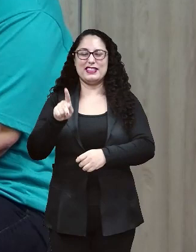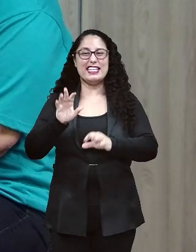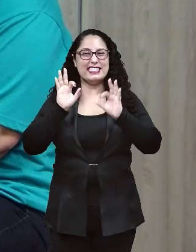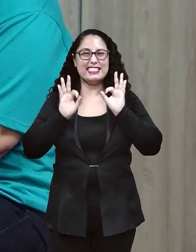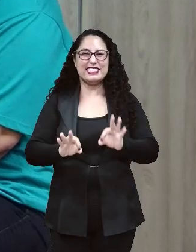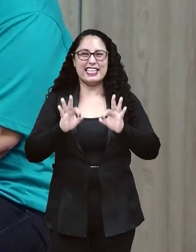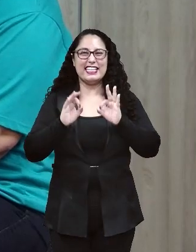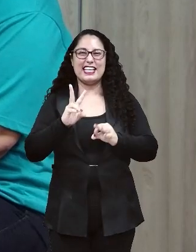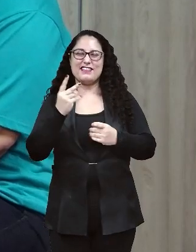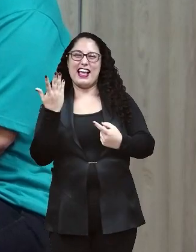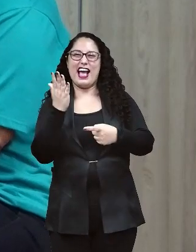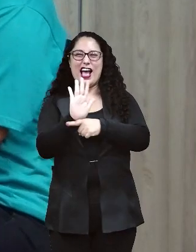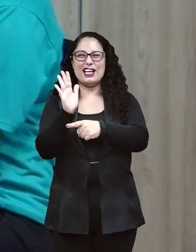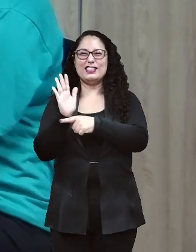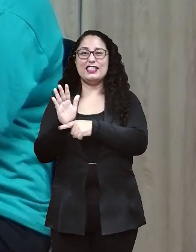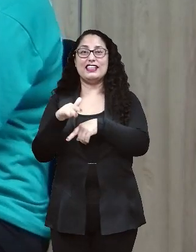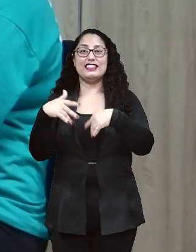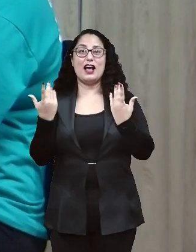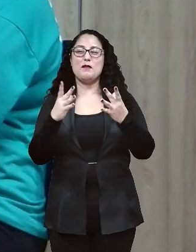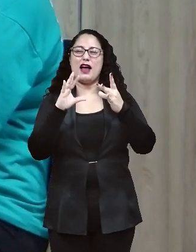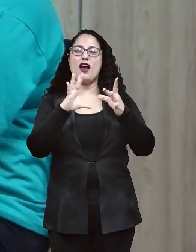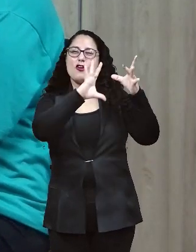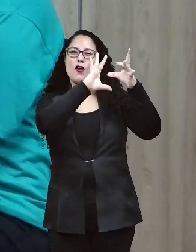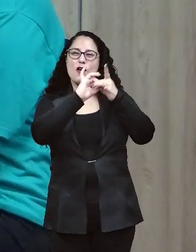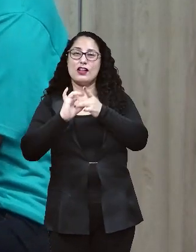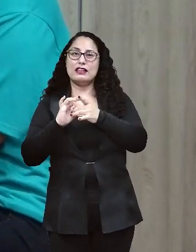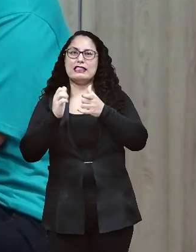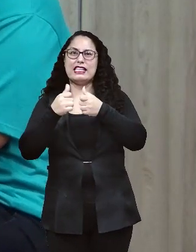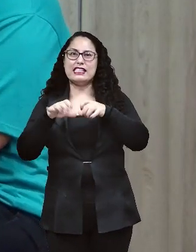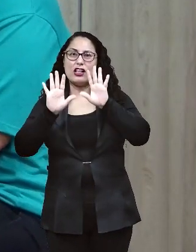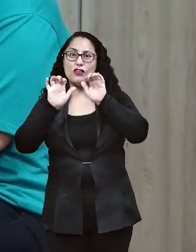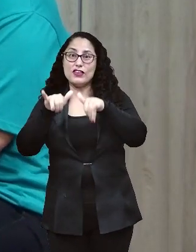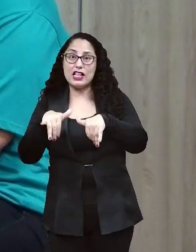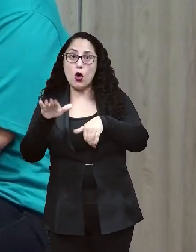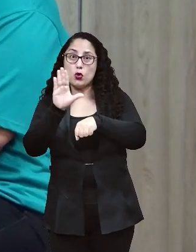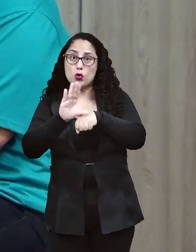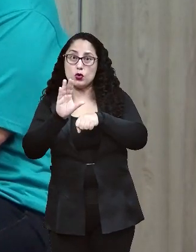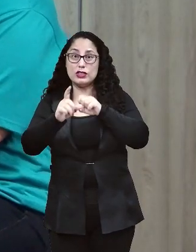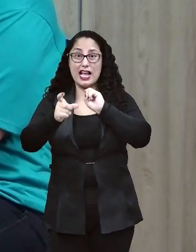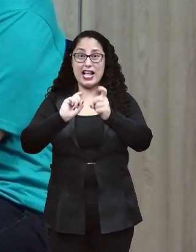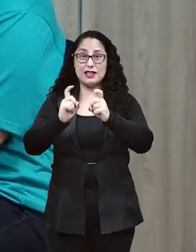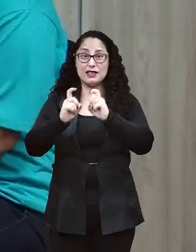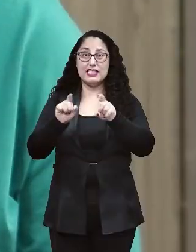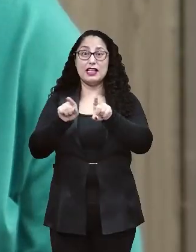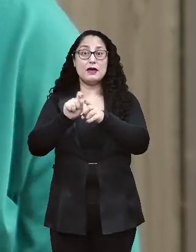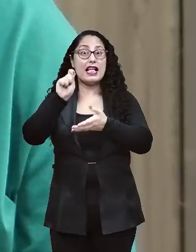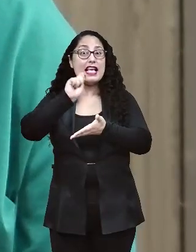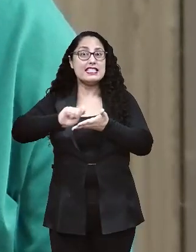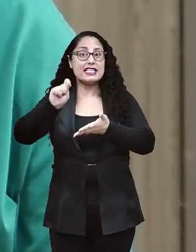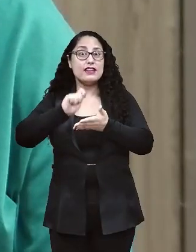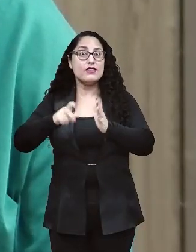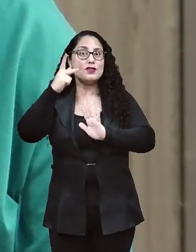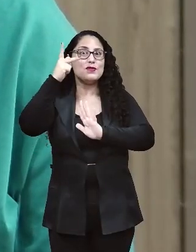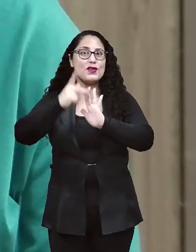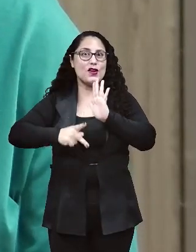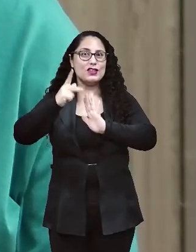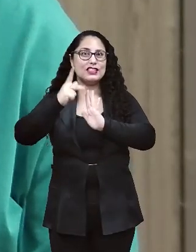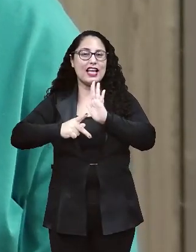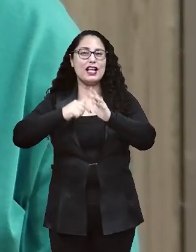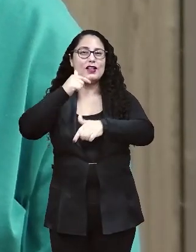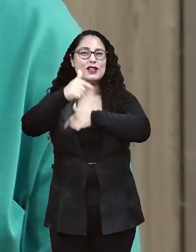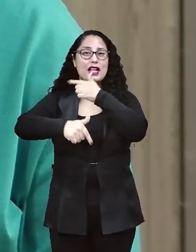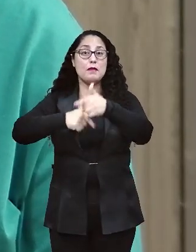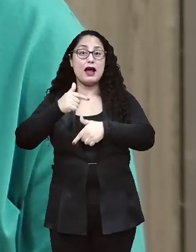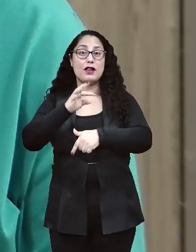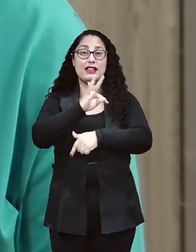certeza que vai contribuir bastante. Para contextualizar, você está no final do curso de administração e está escrevendo o trabalho